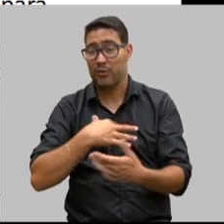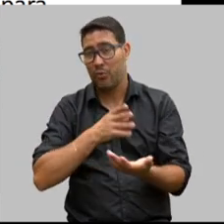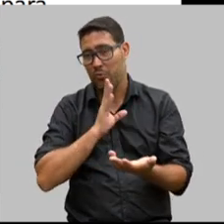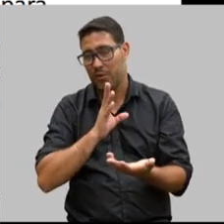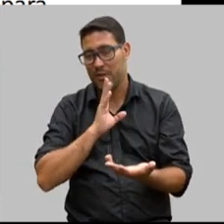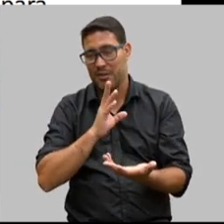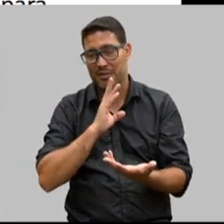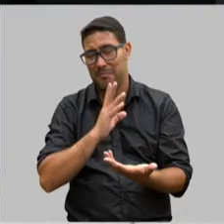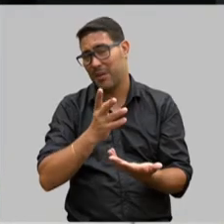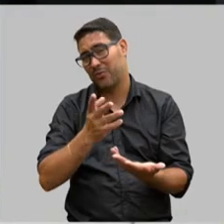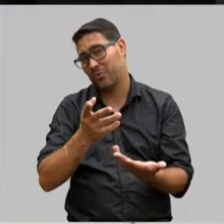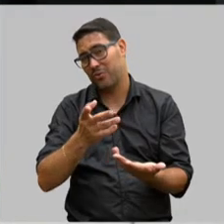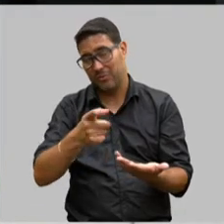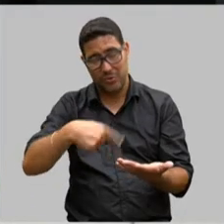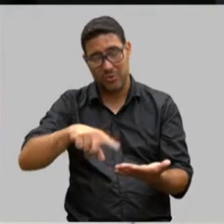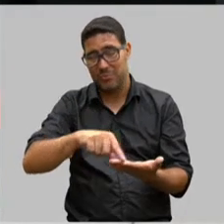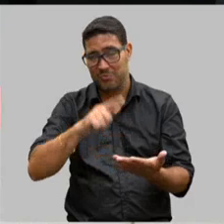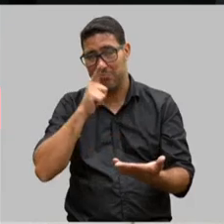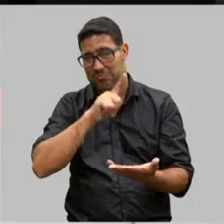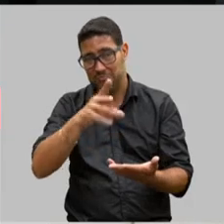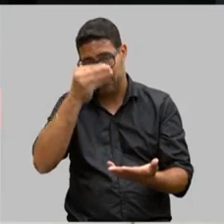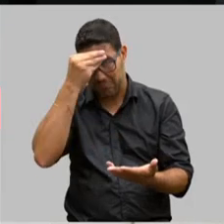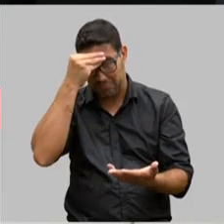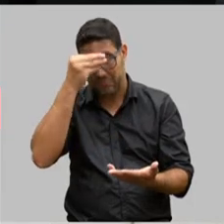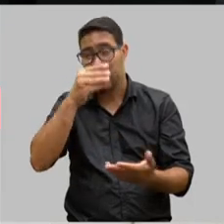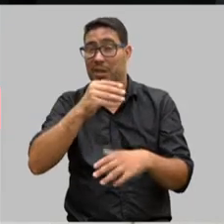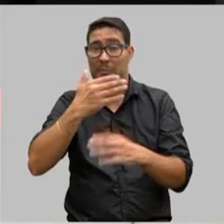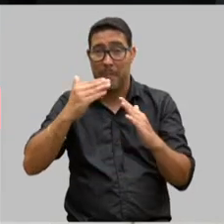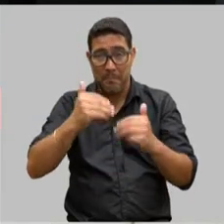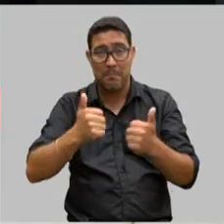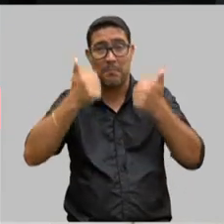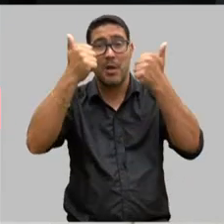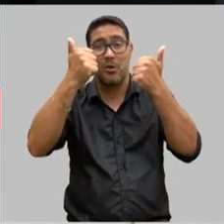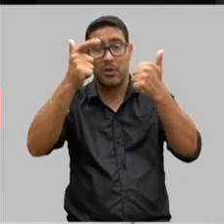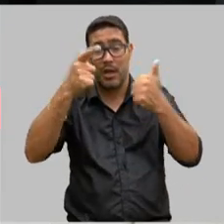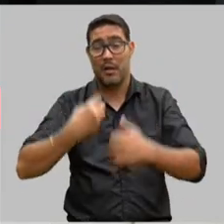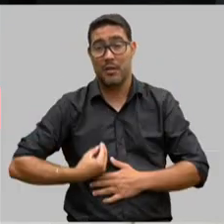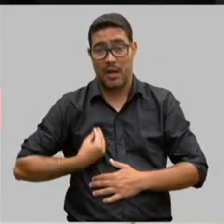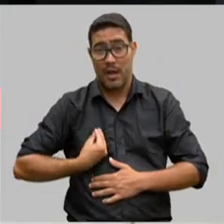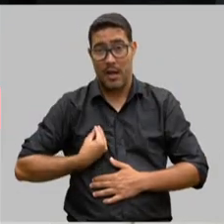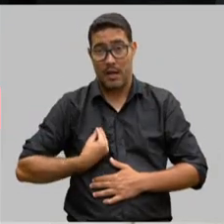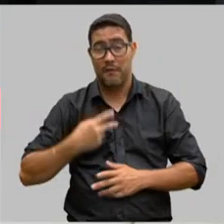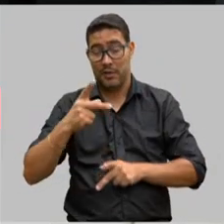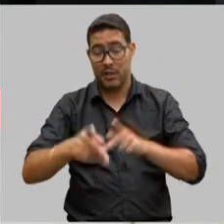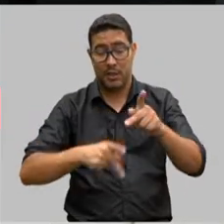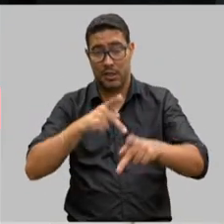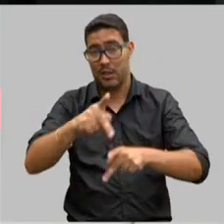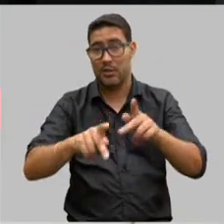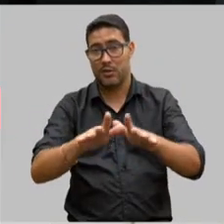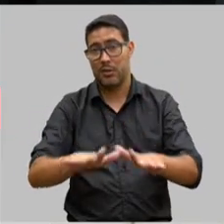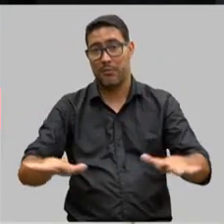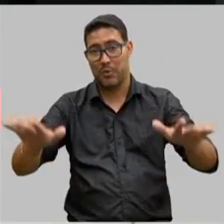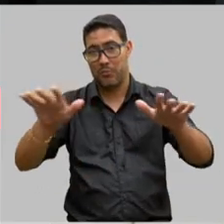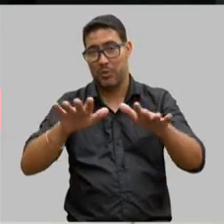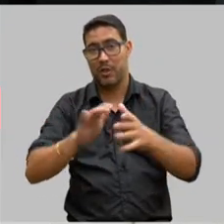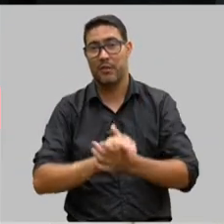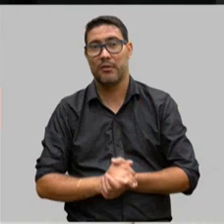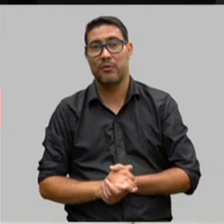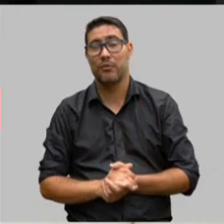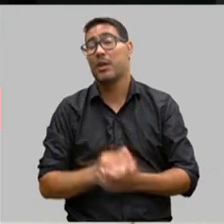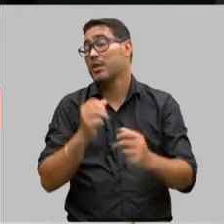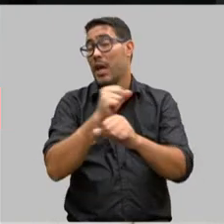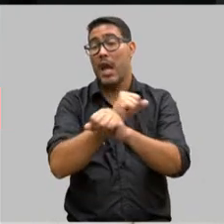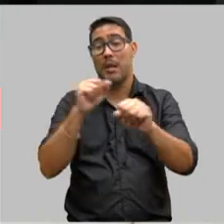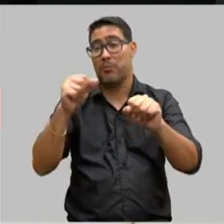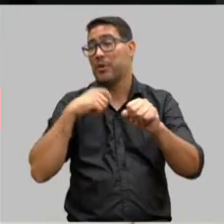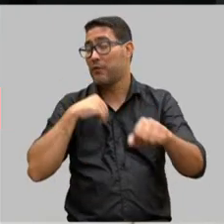gerado para quê? Para melhorar a vida da população. Nós não conseguimos frear as mudanças